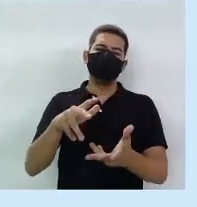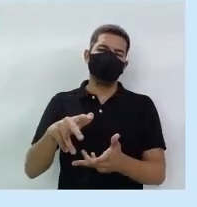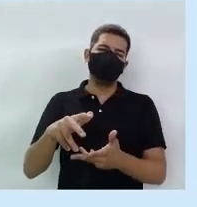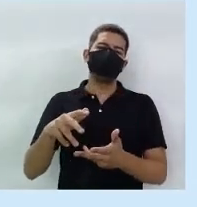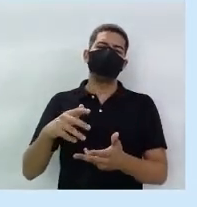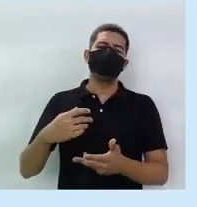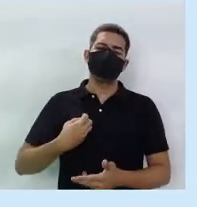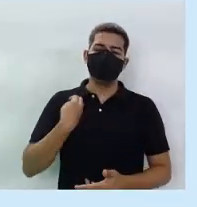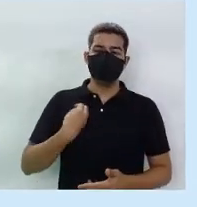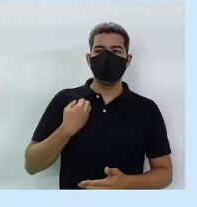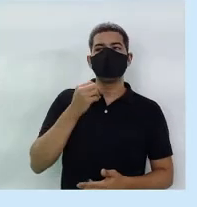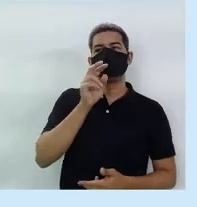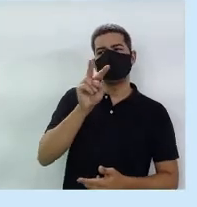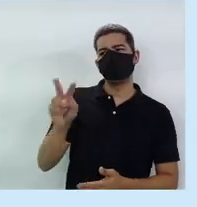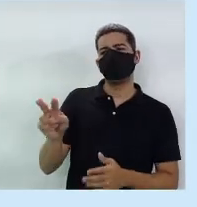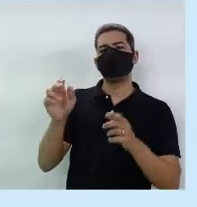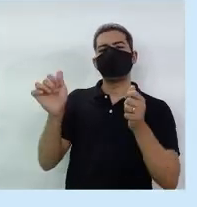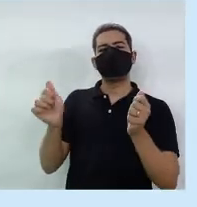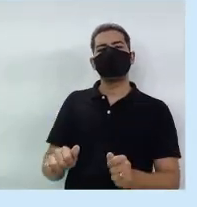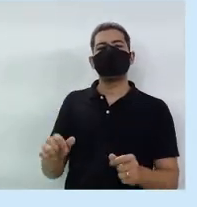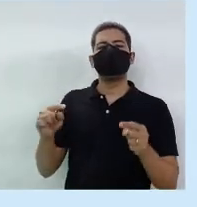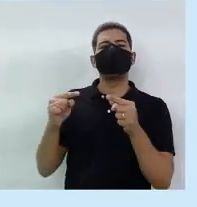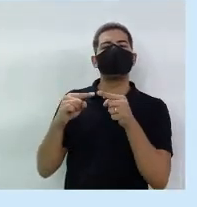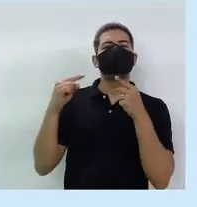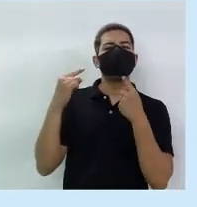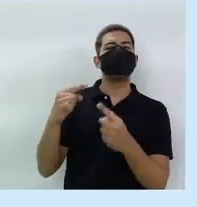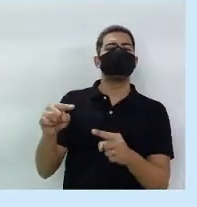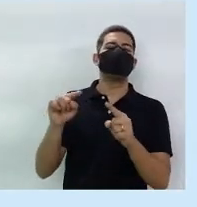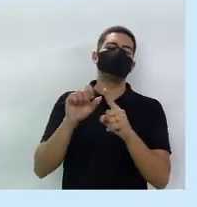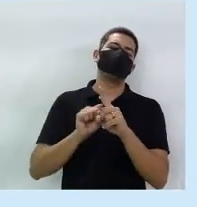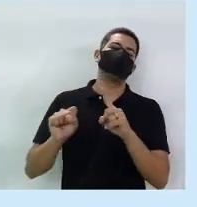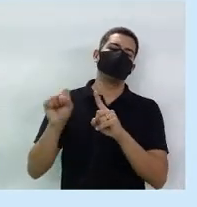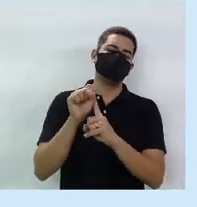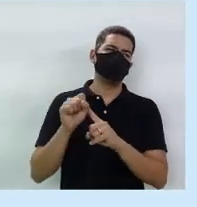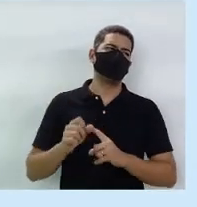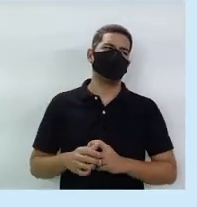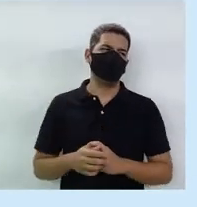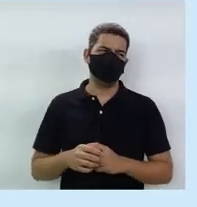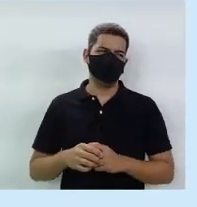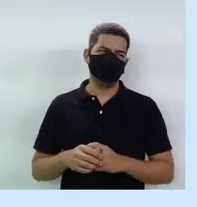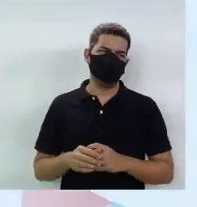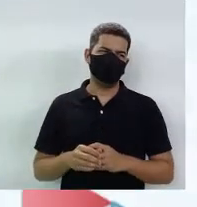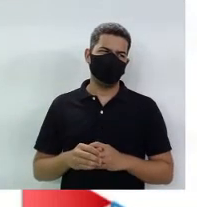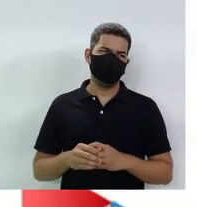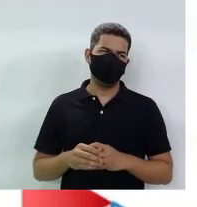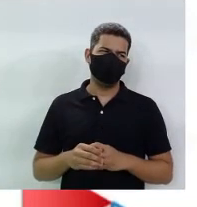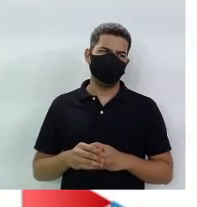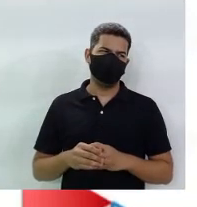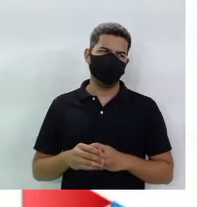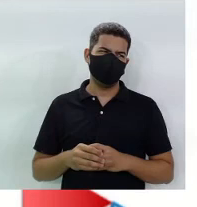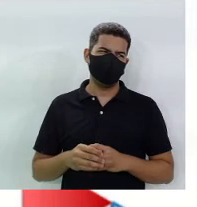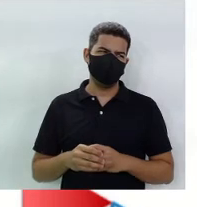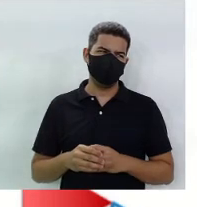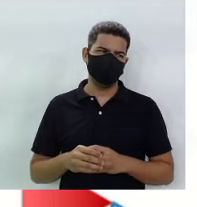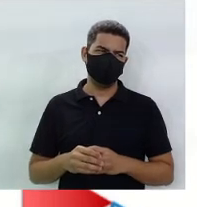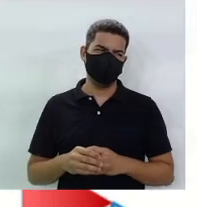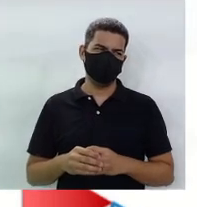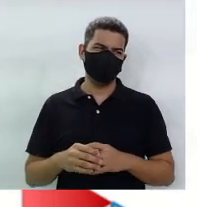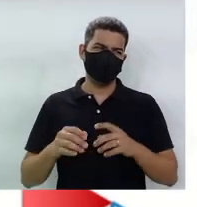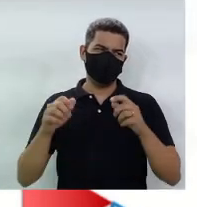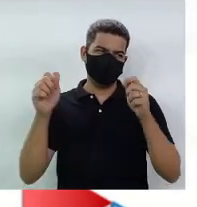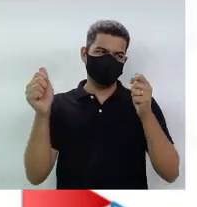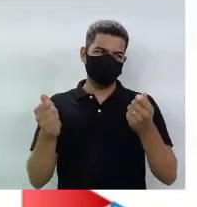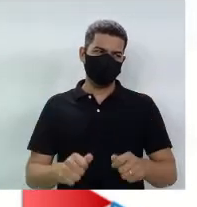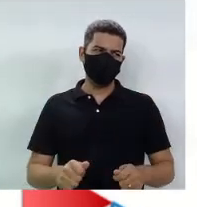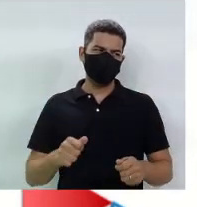resistência. É uma arte, está falando, uma crítica social. E aqui trago para vocês, já finalizando, a arte